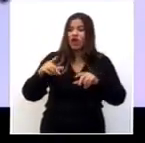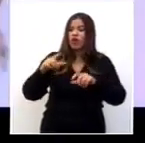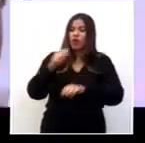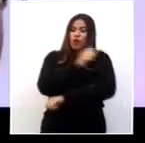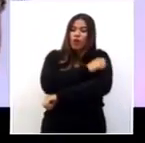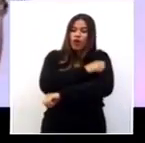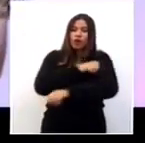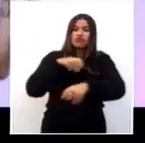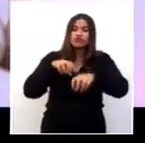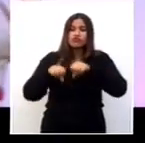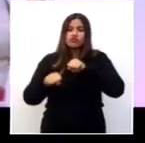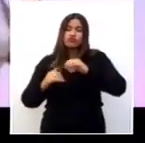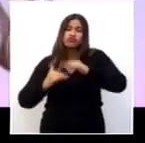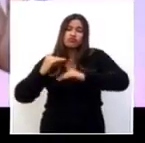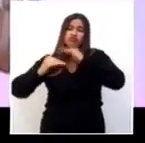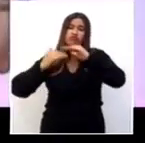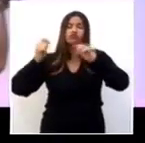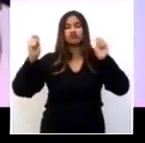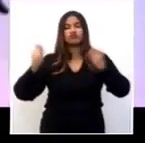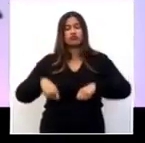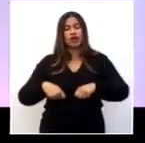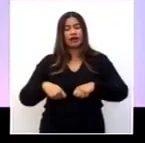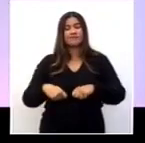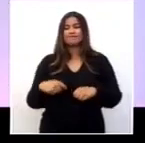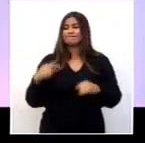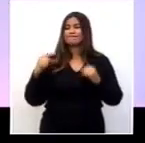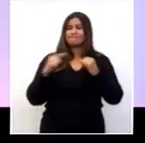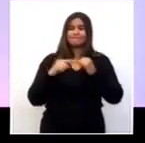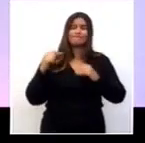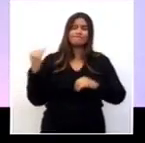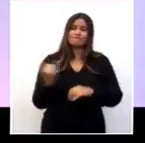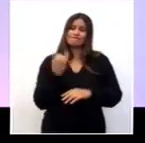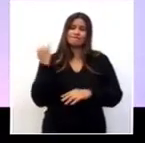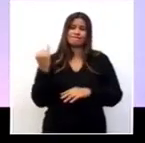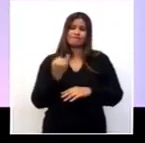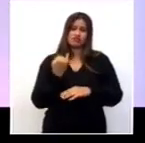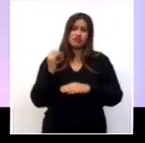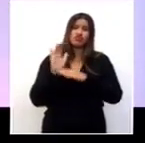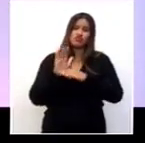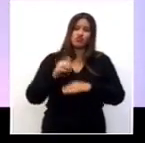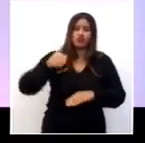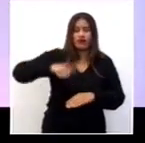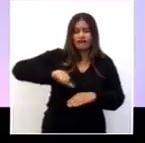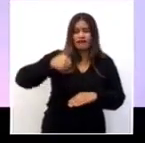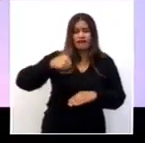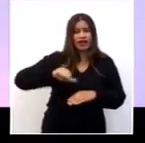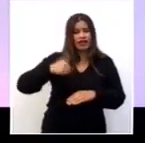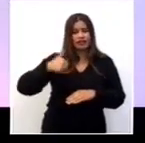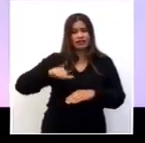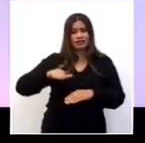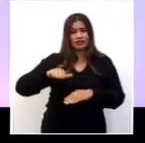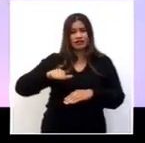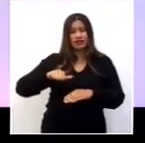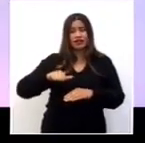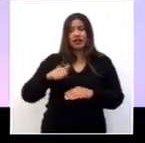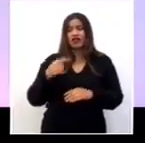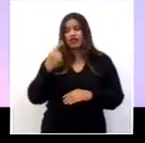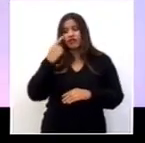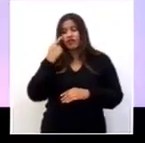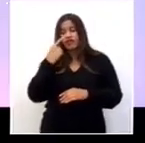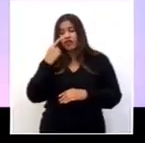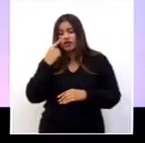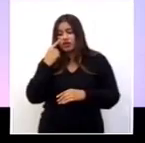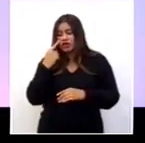é outro ponto da nossa avaliação, que vai nos ajudar muito a revisitar.